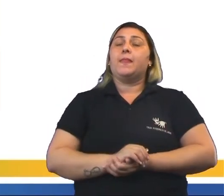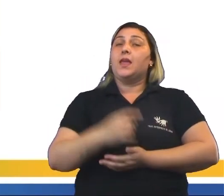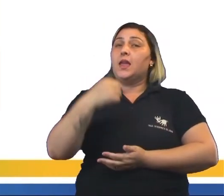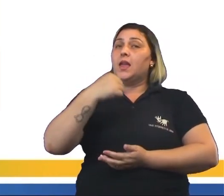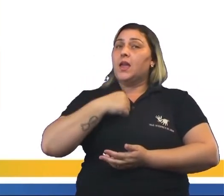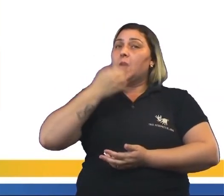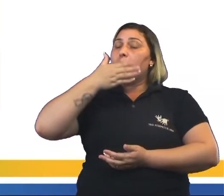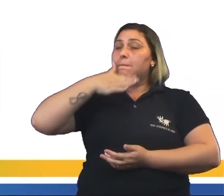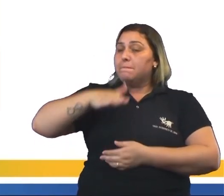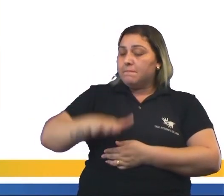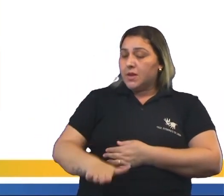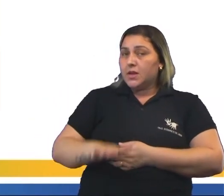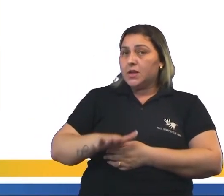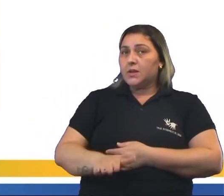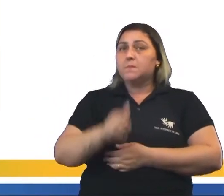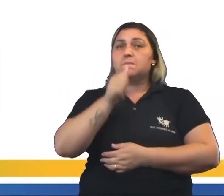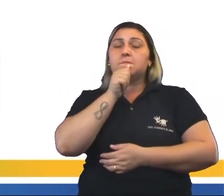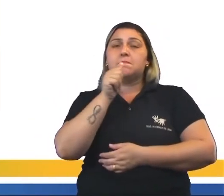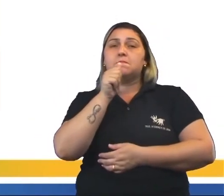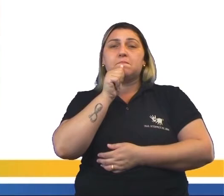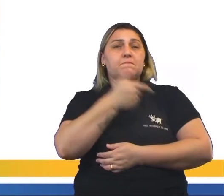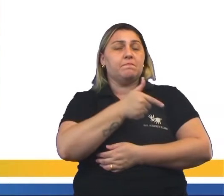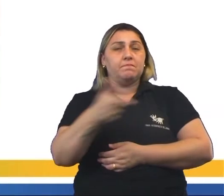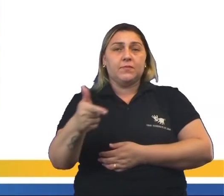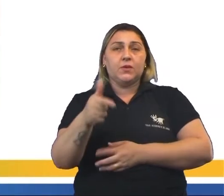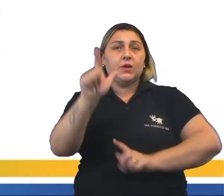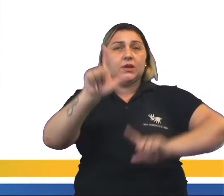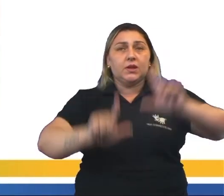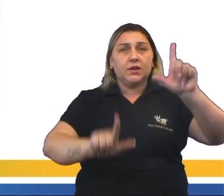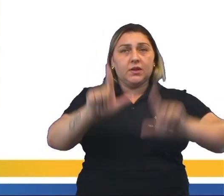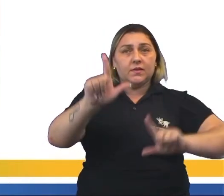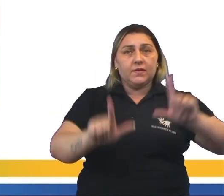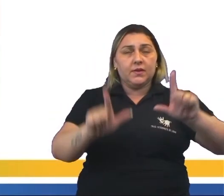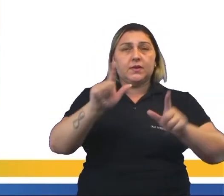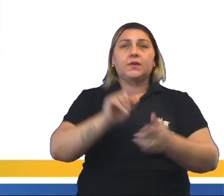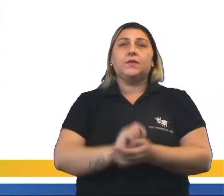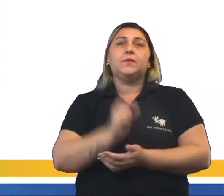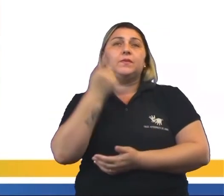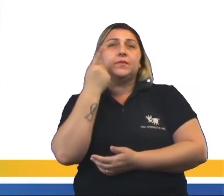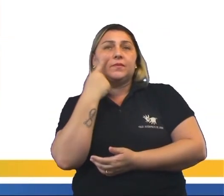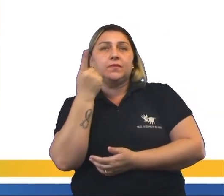era pequena, ainda não existia televisão.